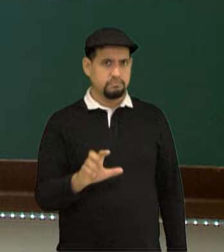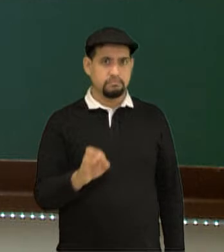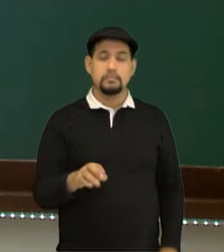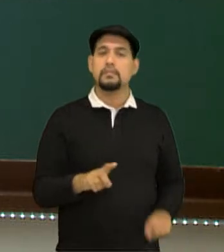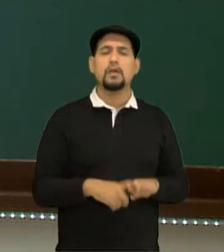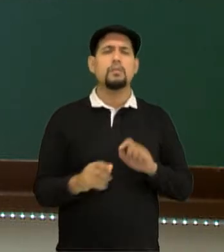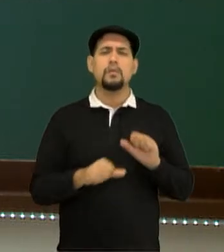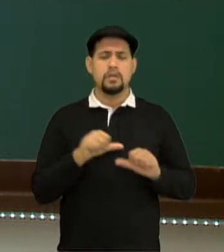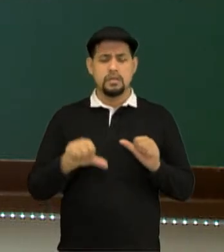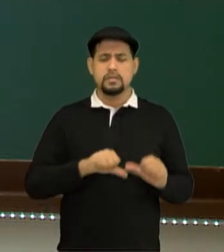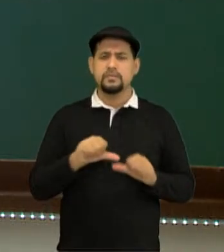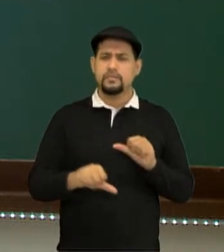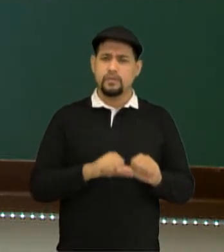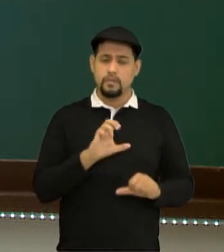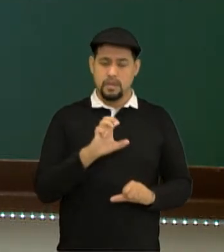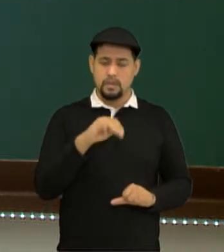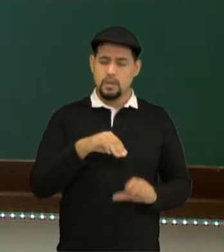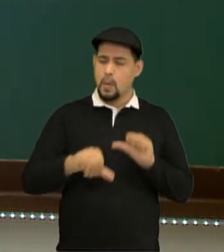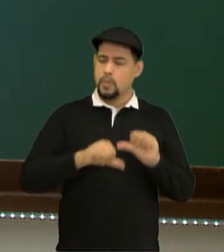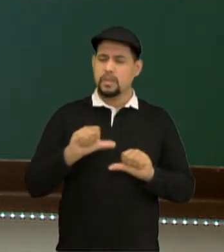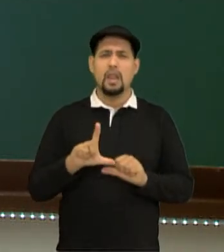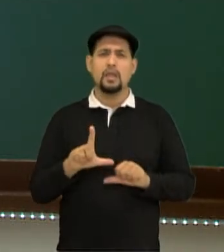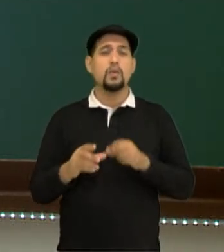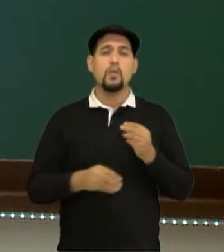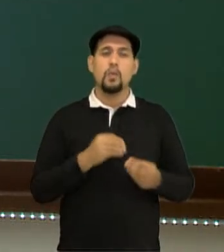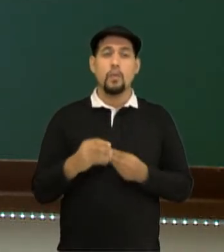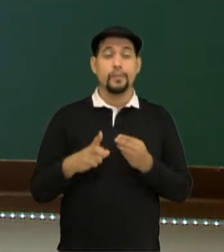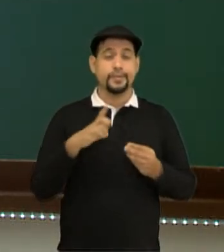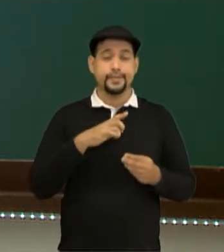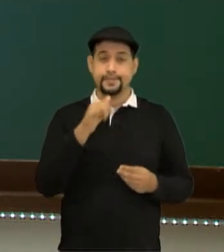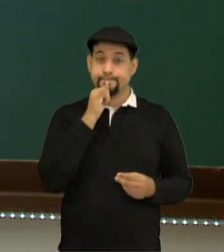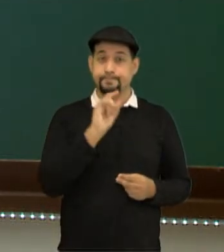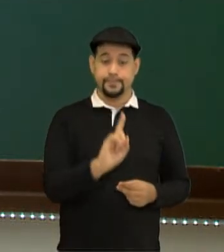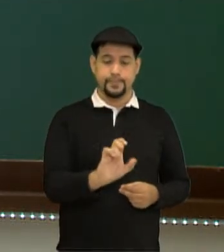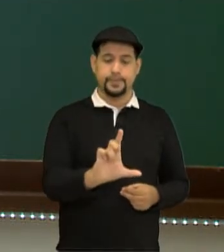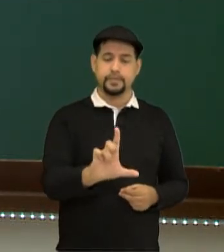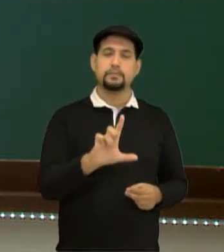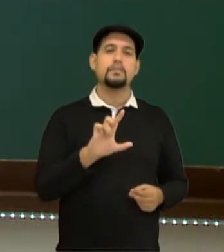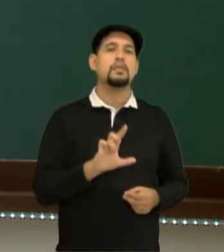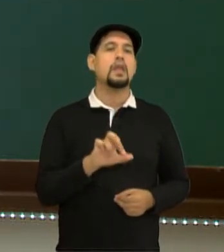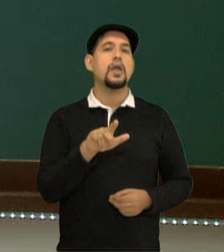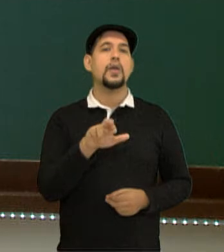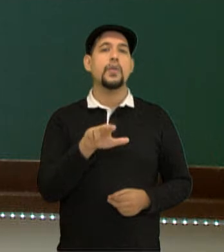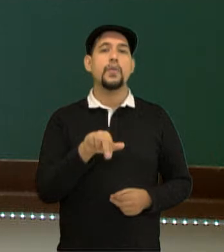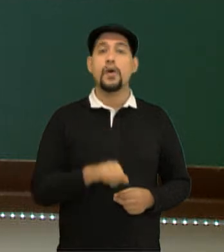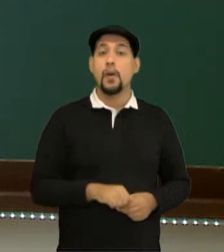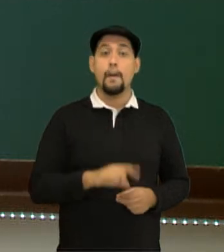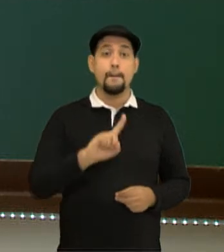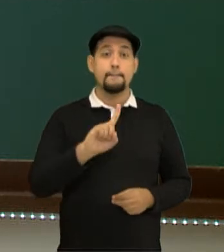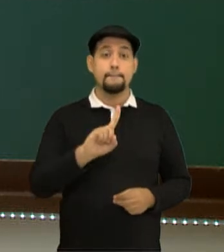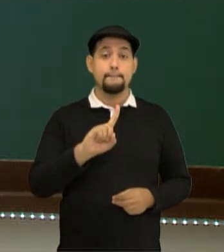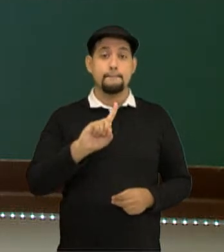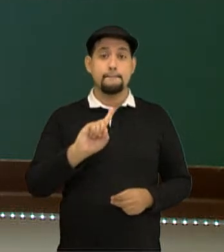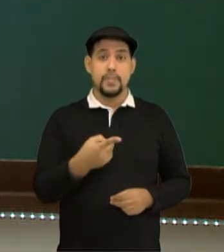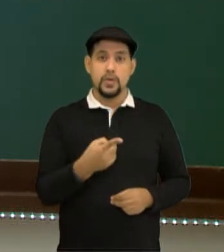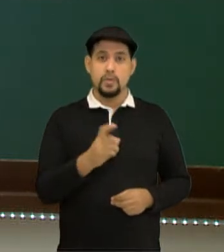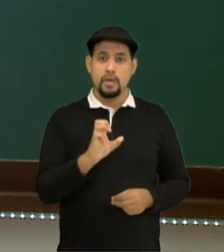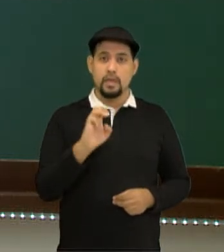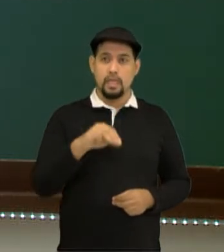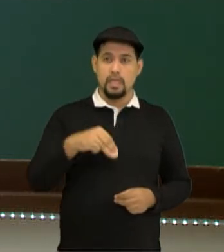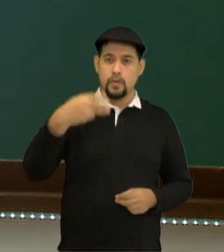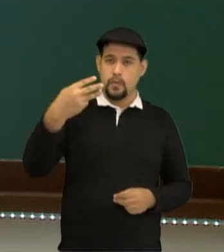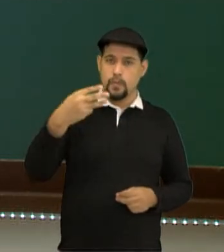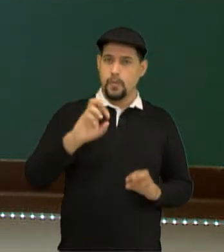de centímetro para litro? Nós temos essa relação, que 1 litro equivale a 1000 centímetros